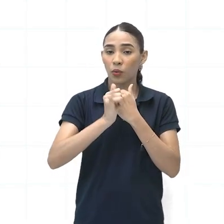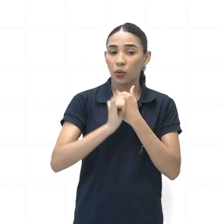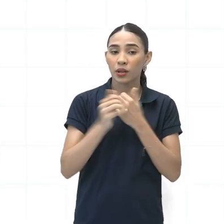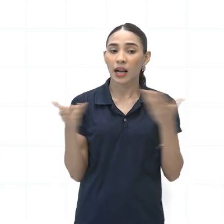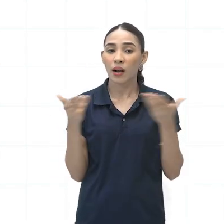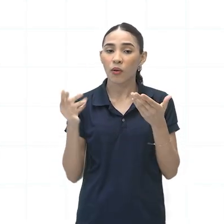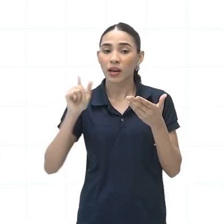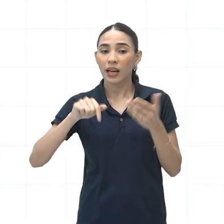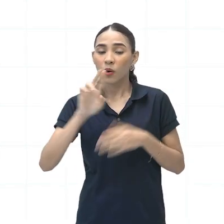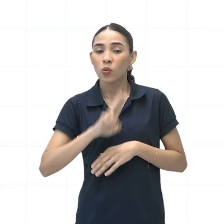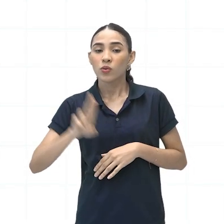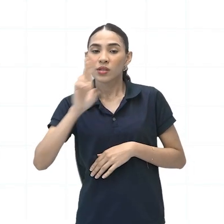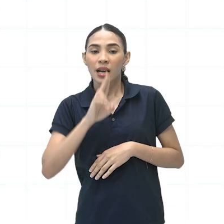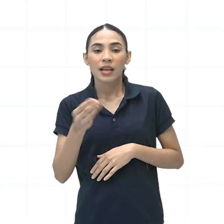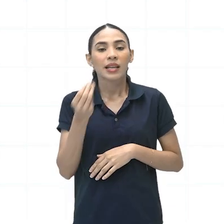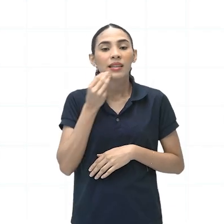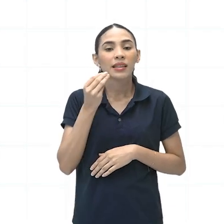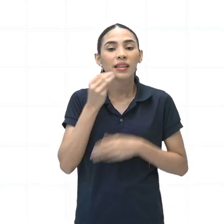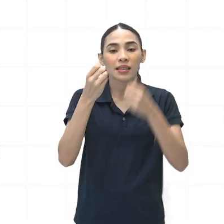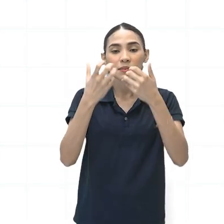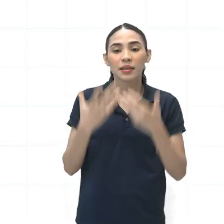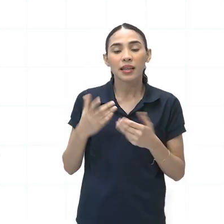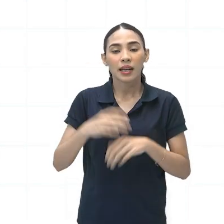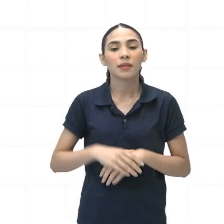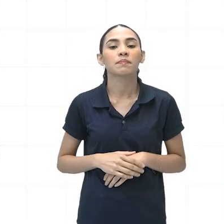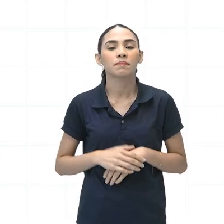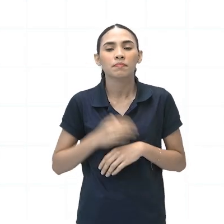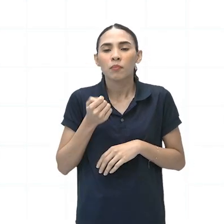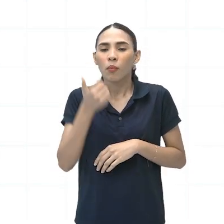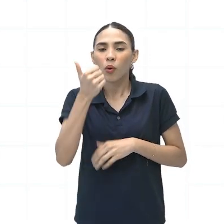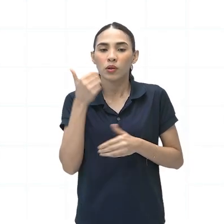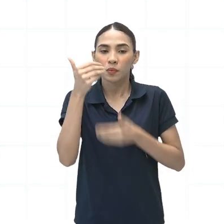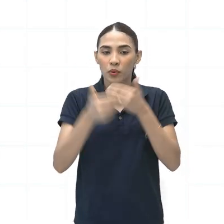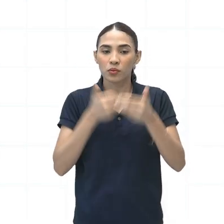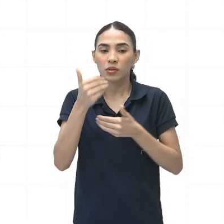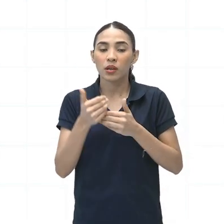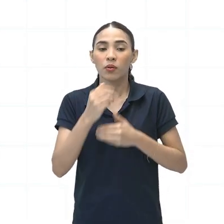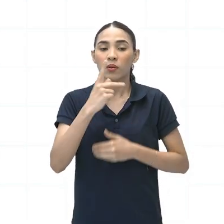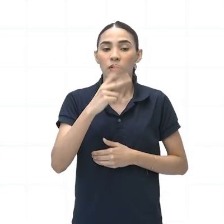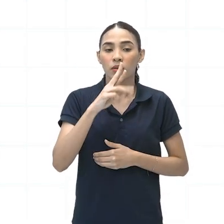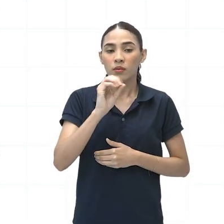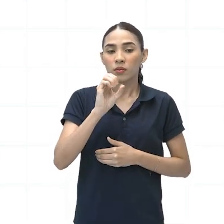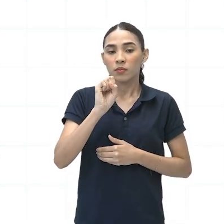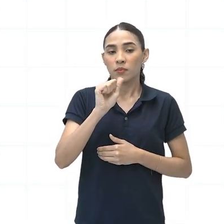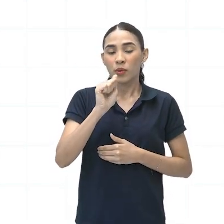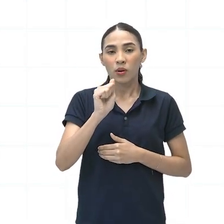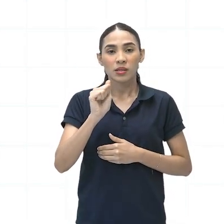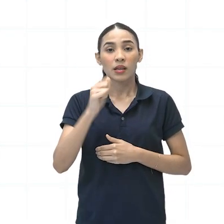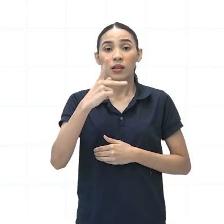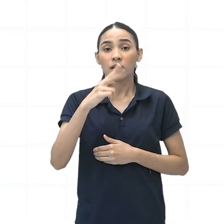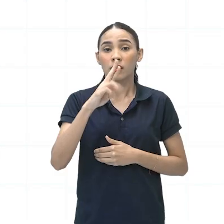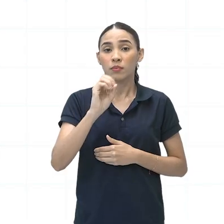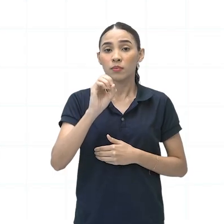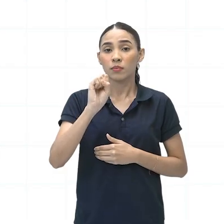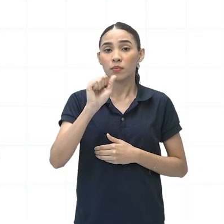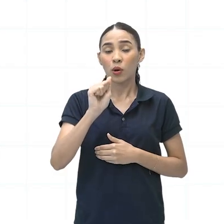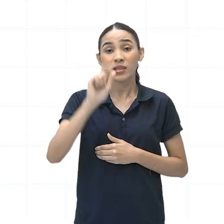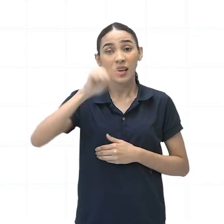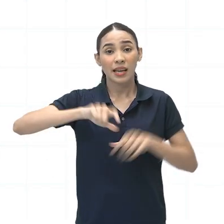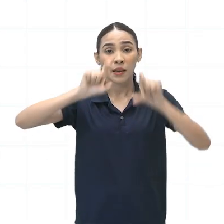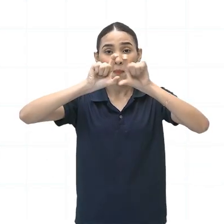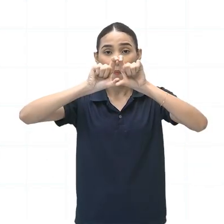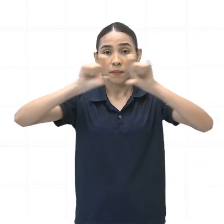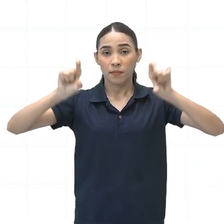é agora utilizada para designar pequenas produções em prosa. Prosa, gente, é parágrafo,